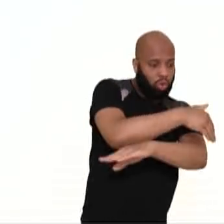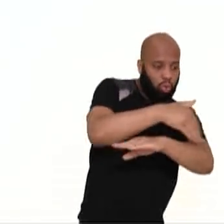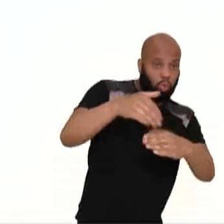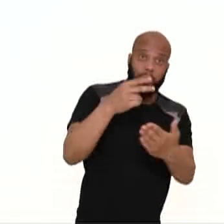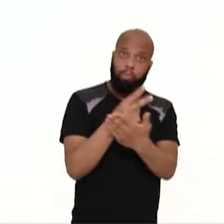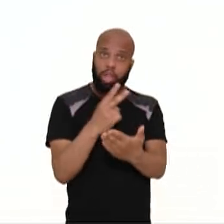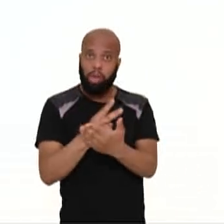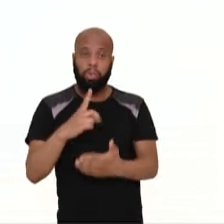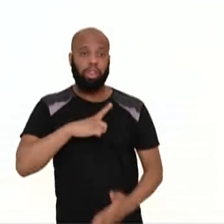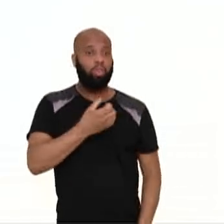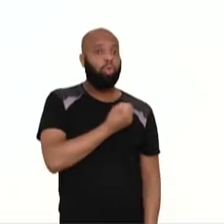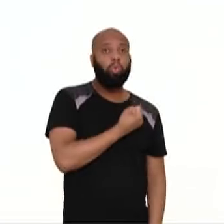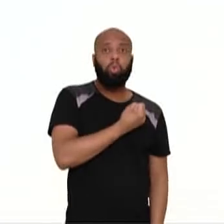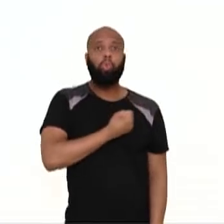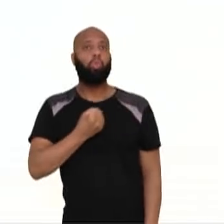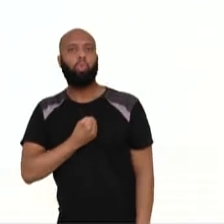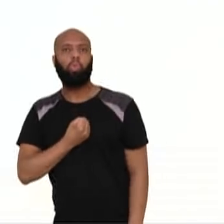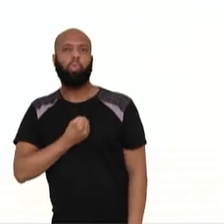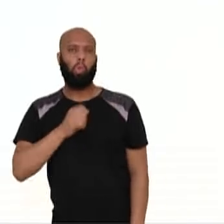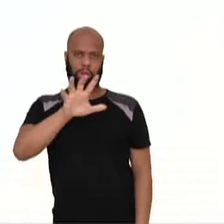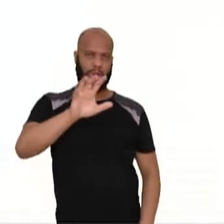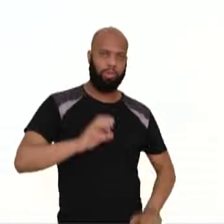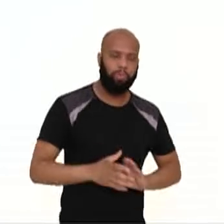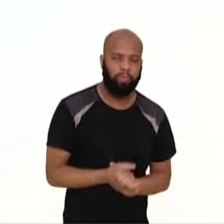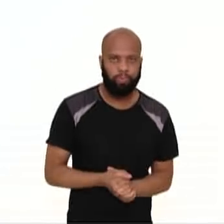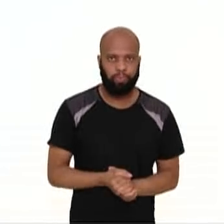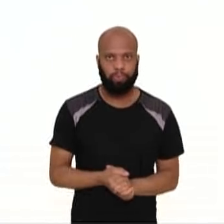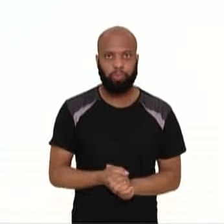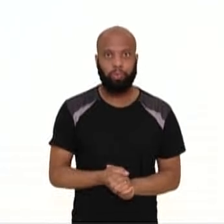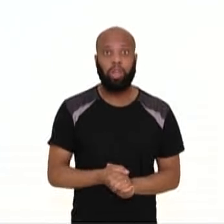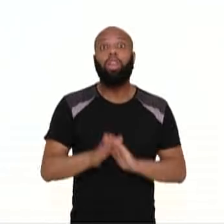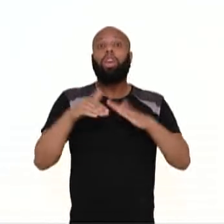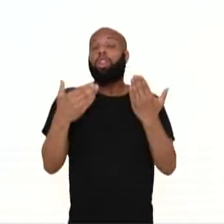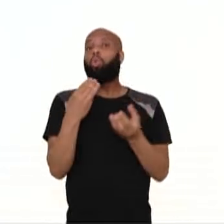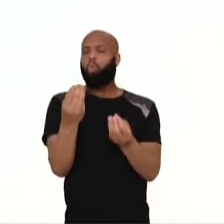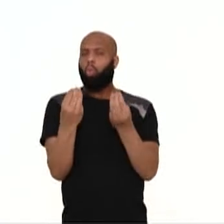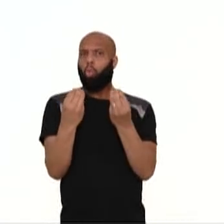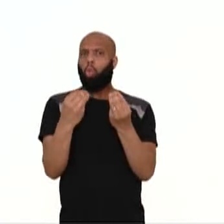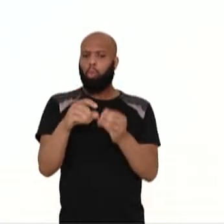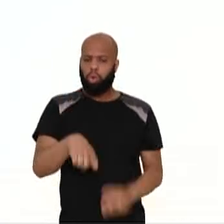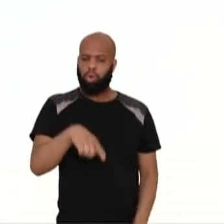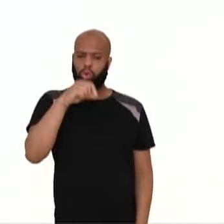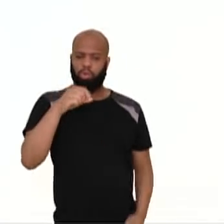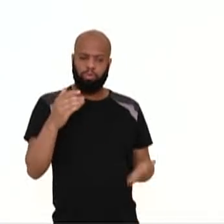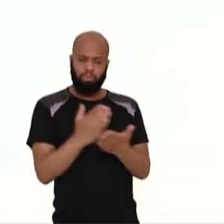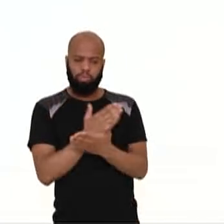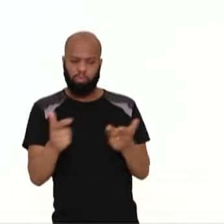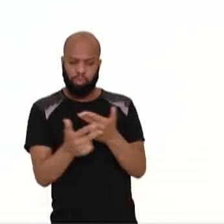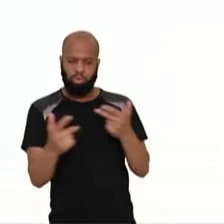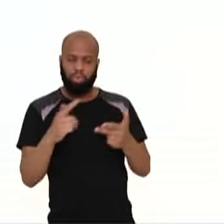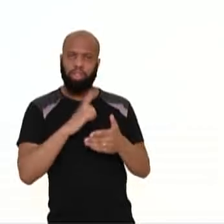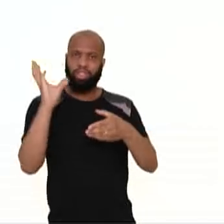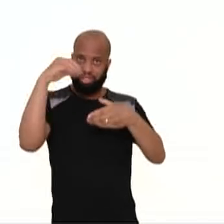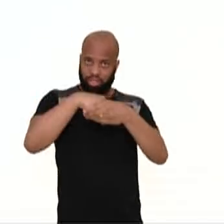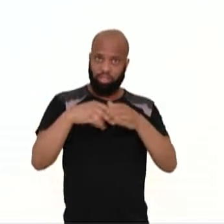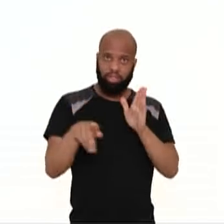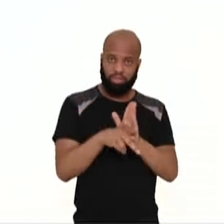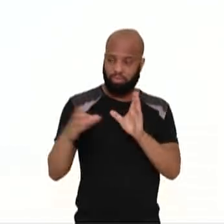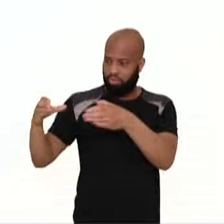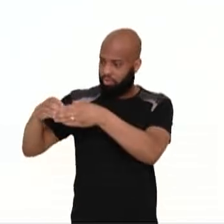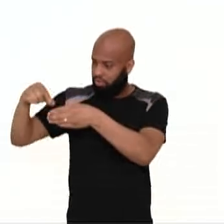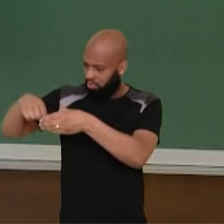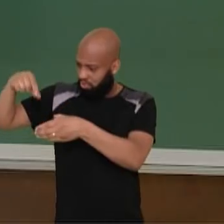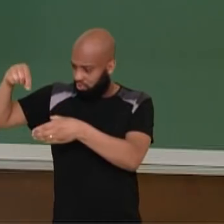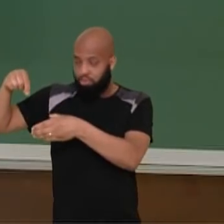a numeração deles e por aí vai. Para a seleção dos elementos que farão parte da amostra